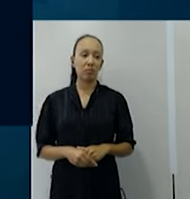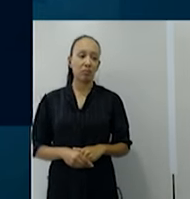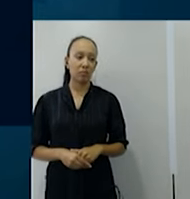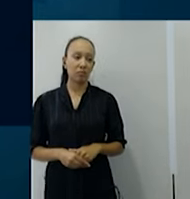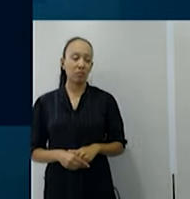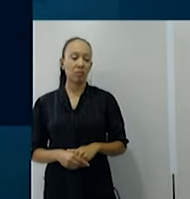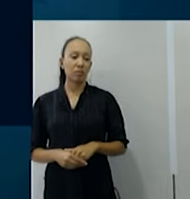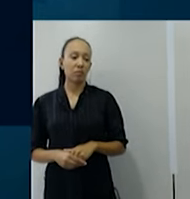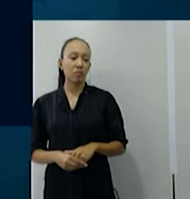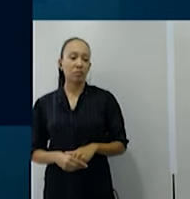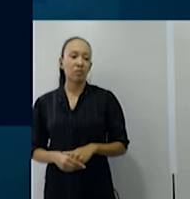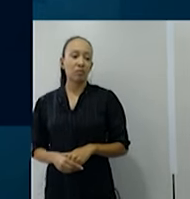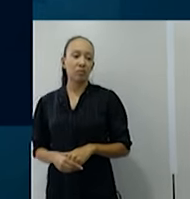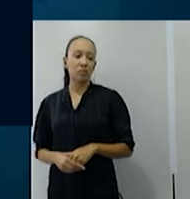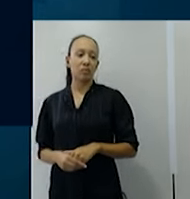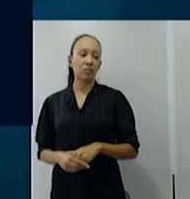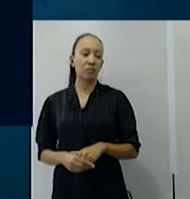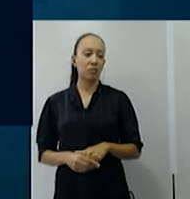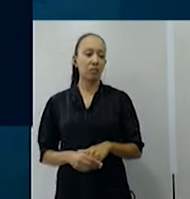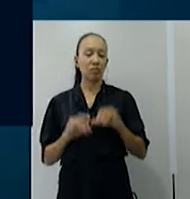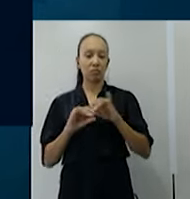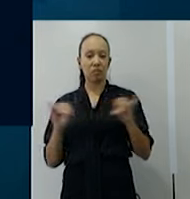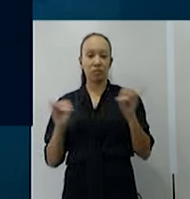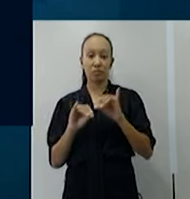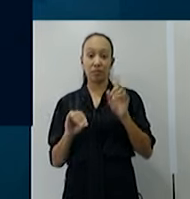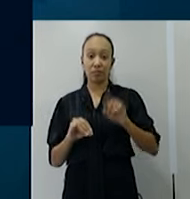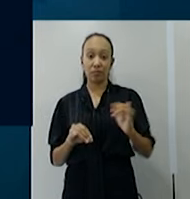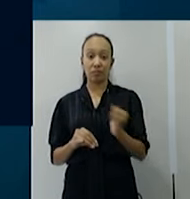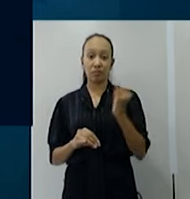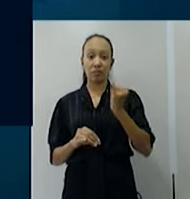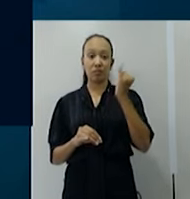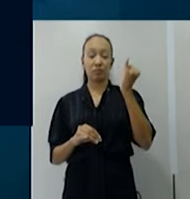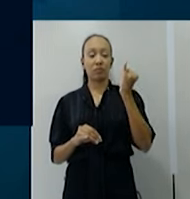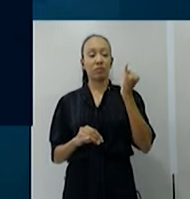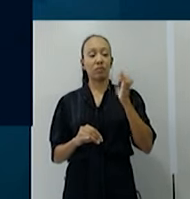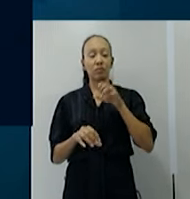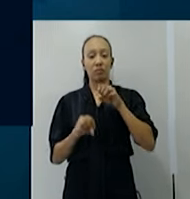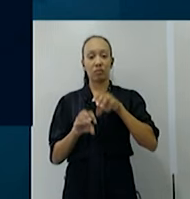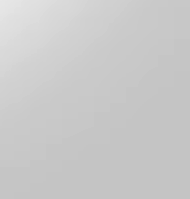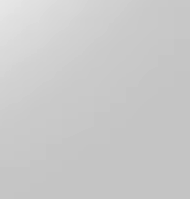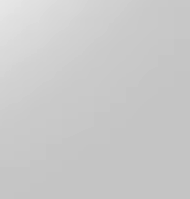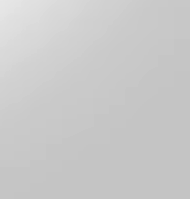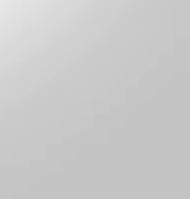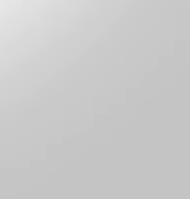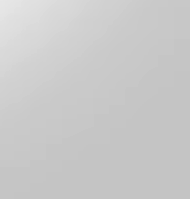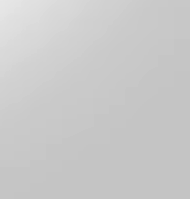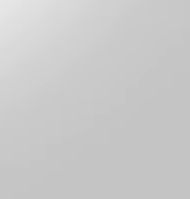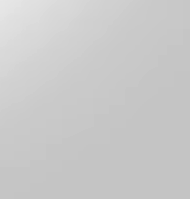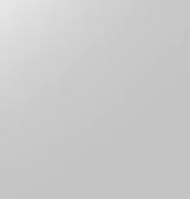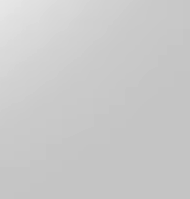deve ser anulada para que seja dado regular prosseguimento à produção de